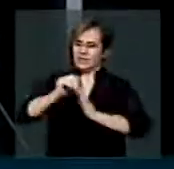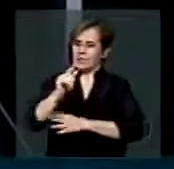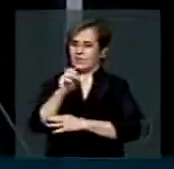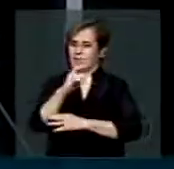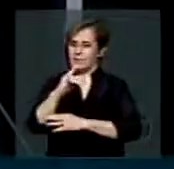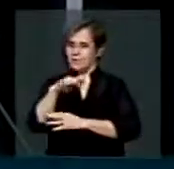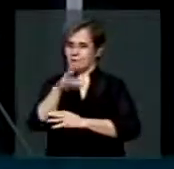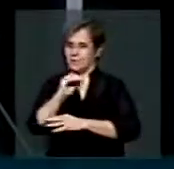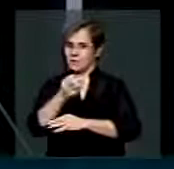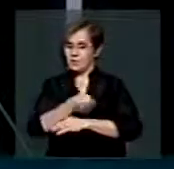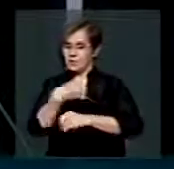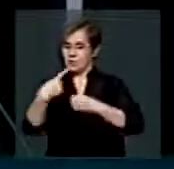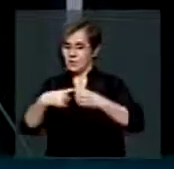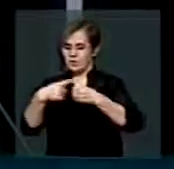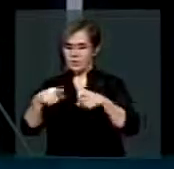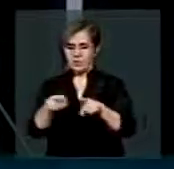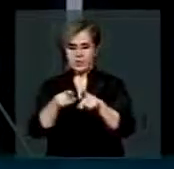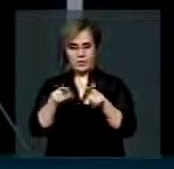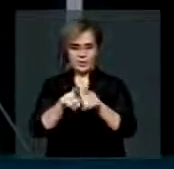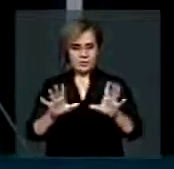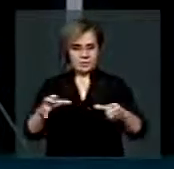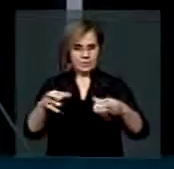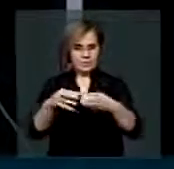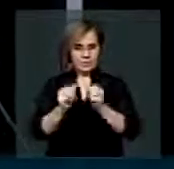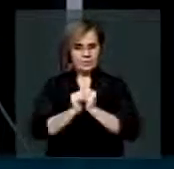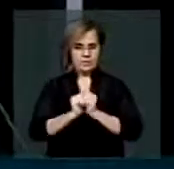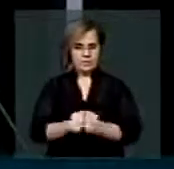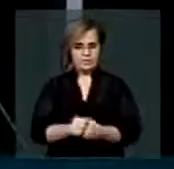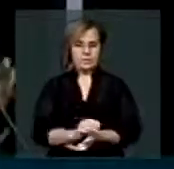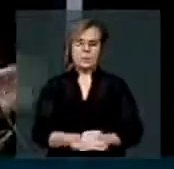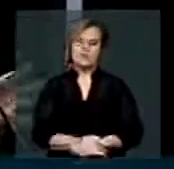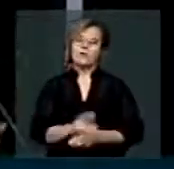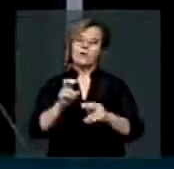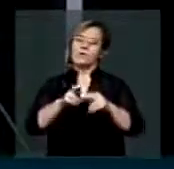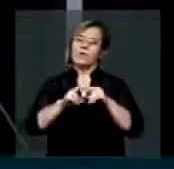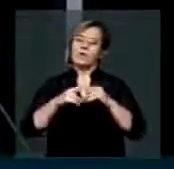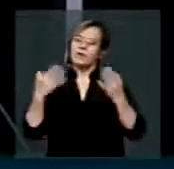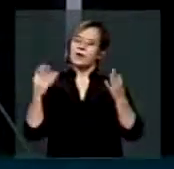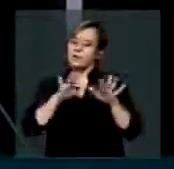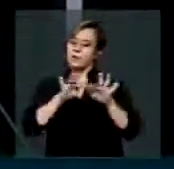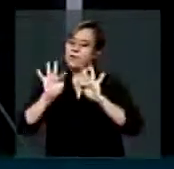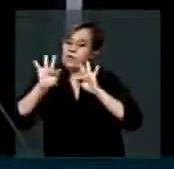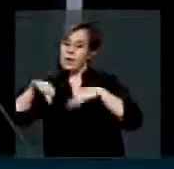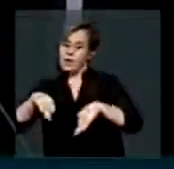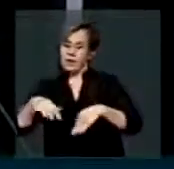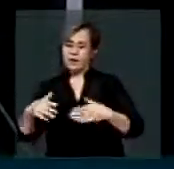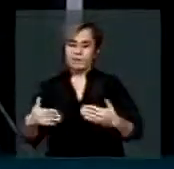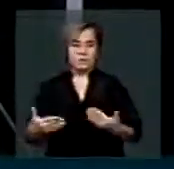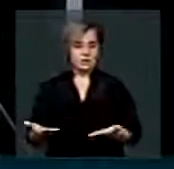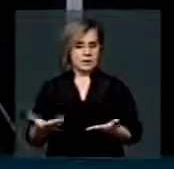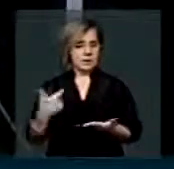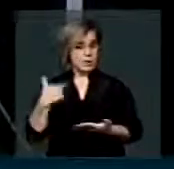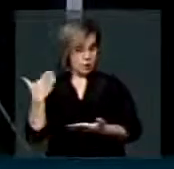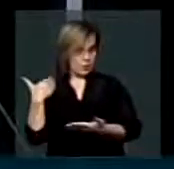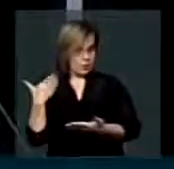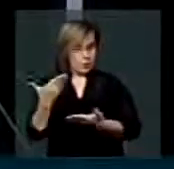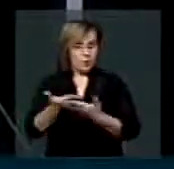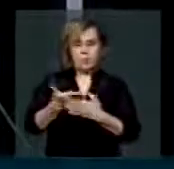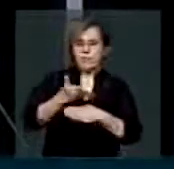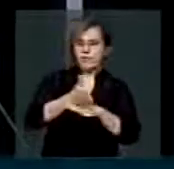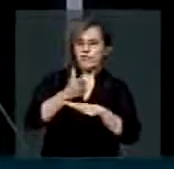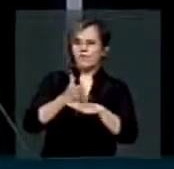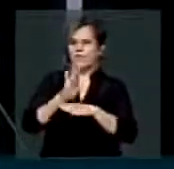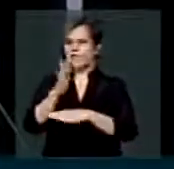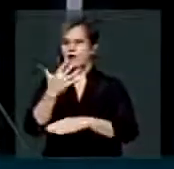Corda, de Presidente Dutra, de vários municípios. Portanto, nesse final de semana, eu percorri